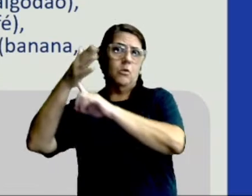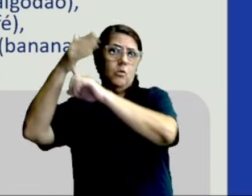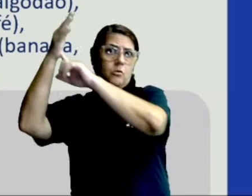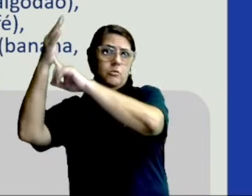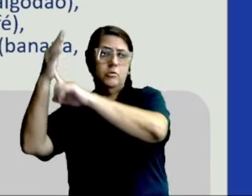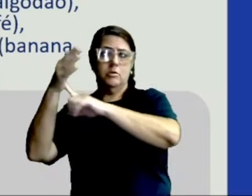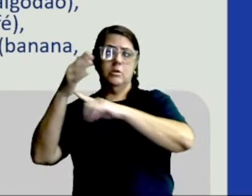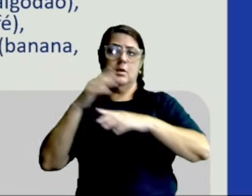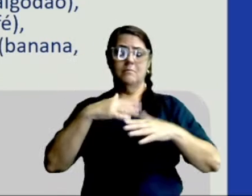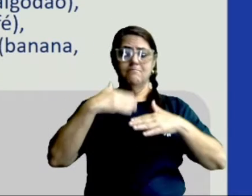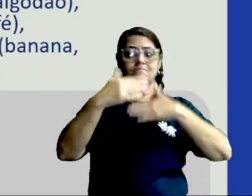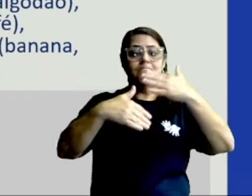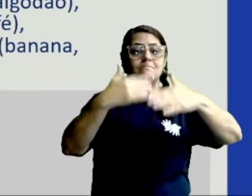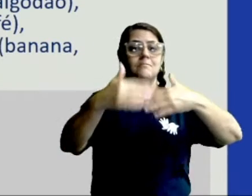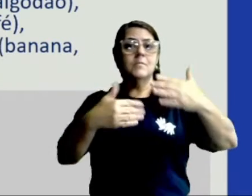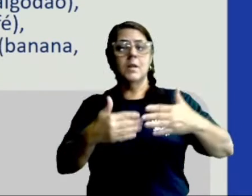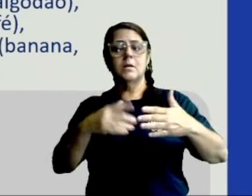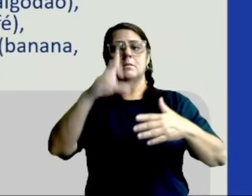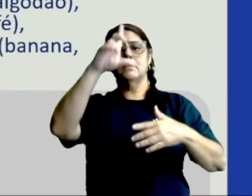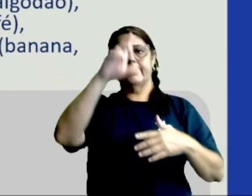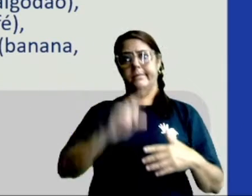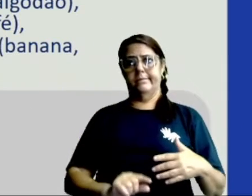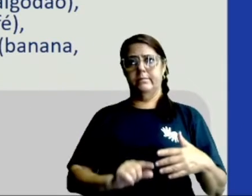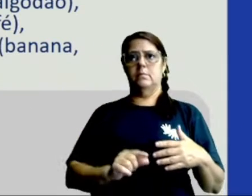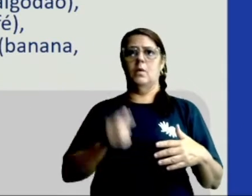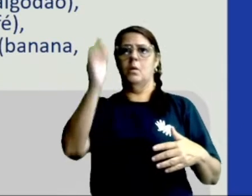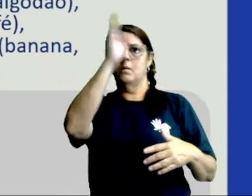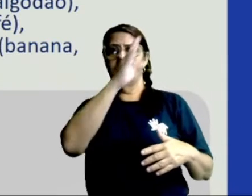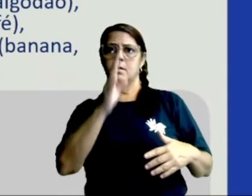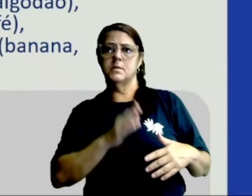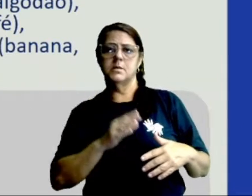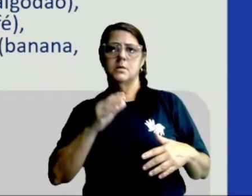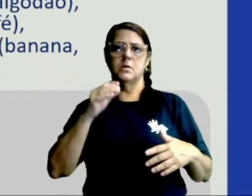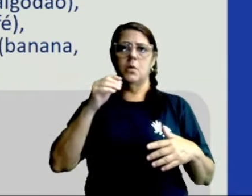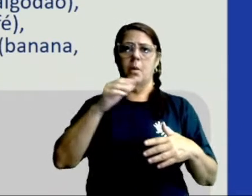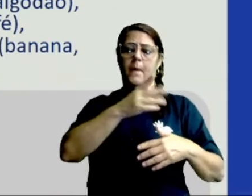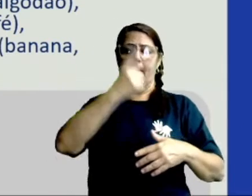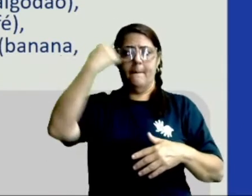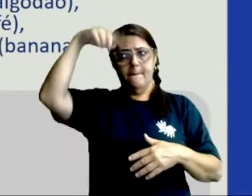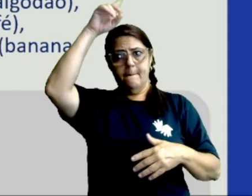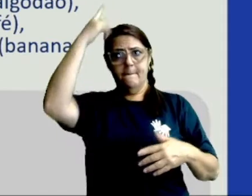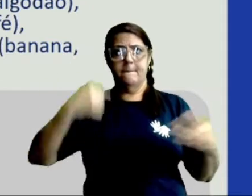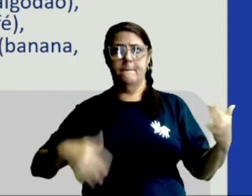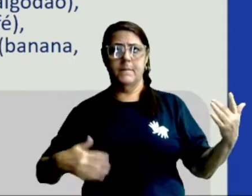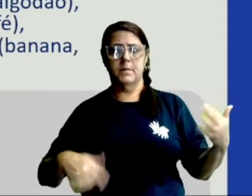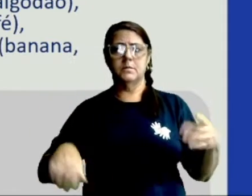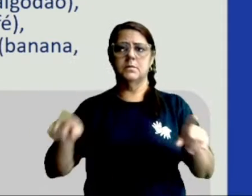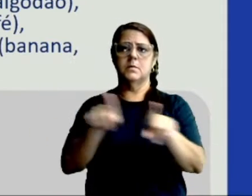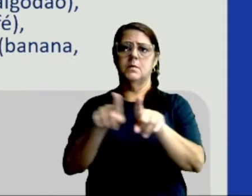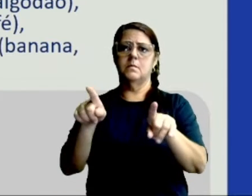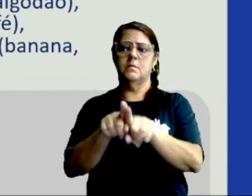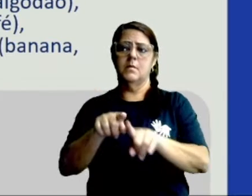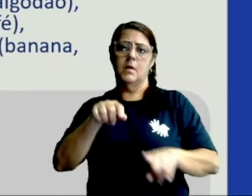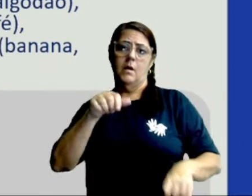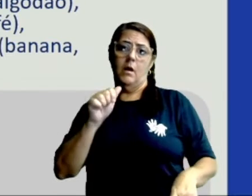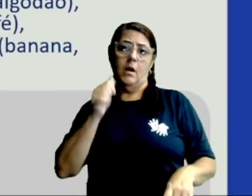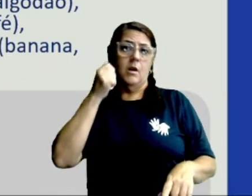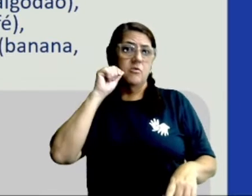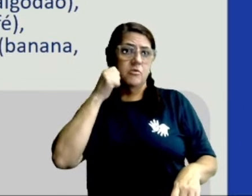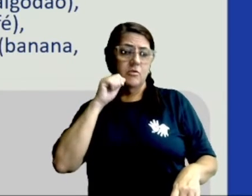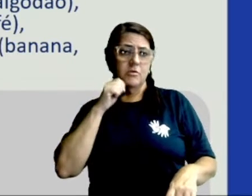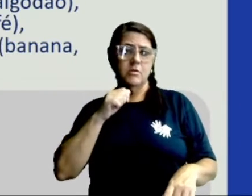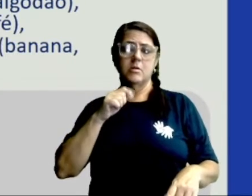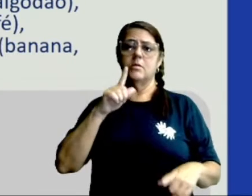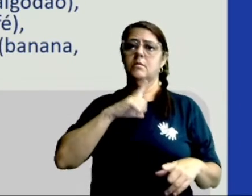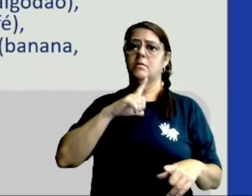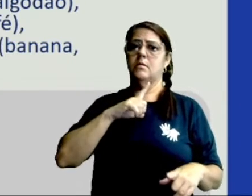da tecnologia avançada, como o Brasil, o México e a Argentina. E em alguns estudos nós vamos também ver aí o